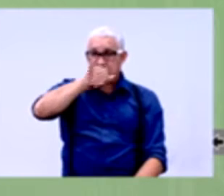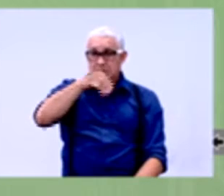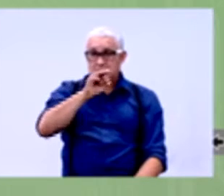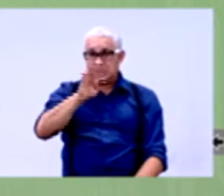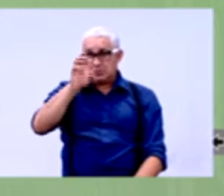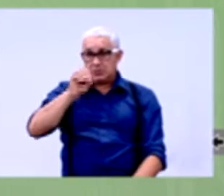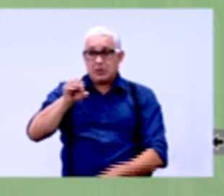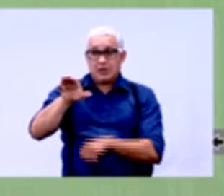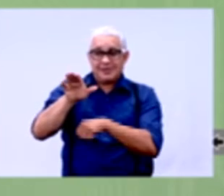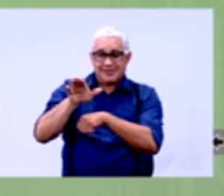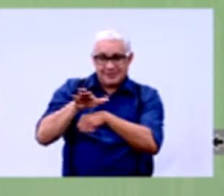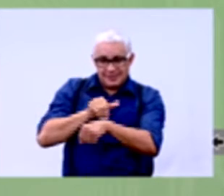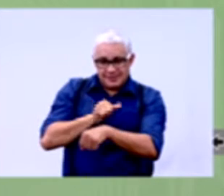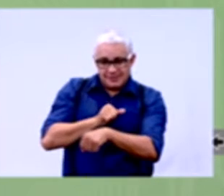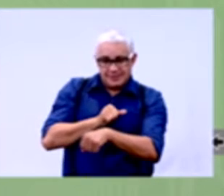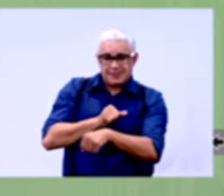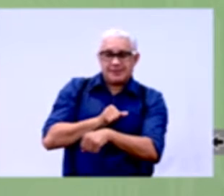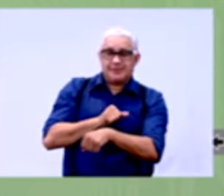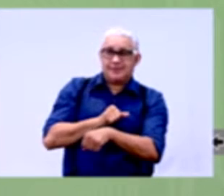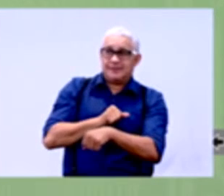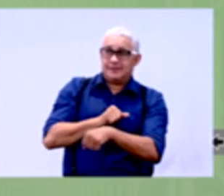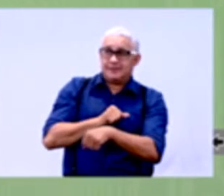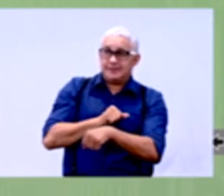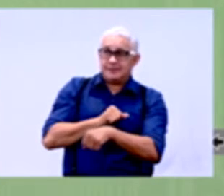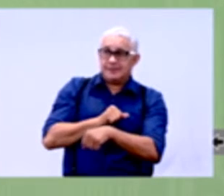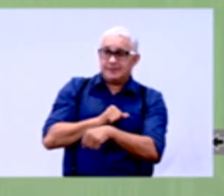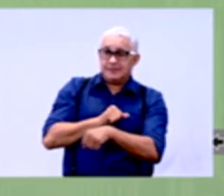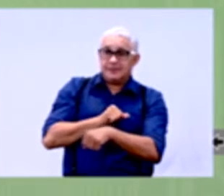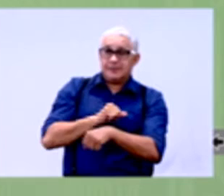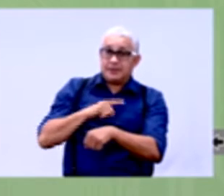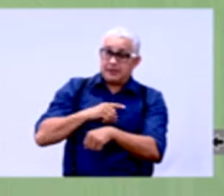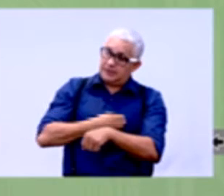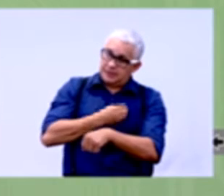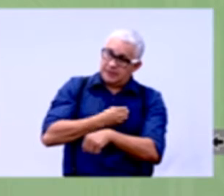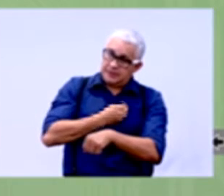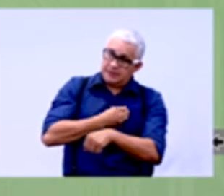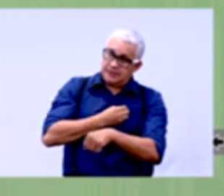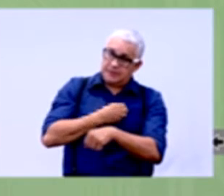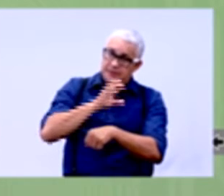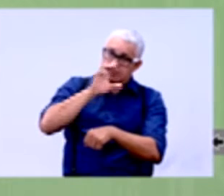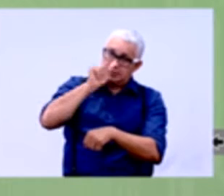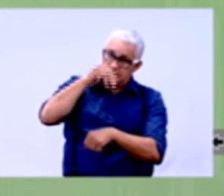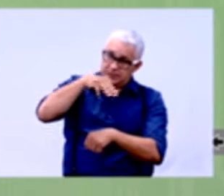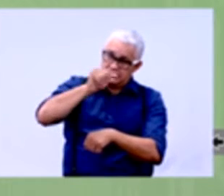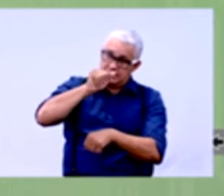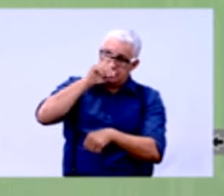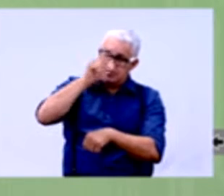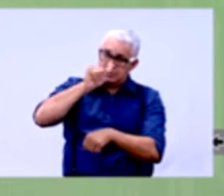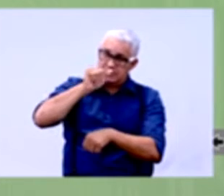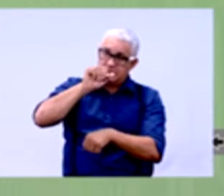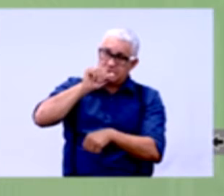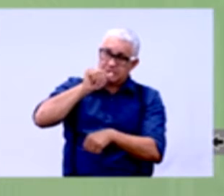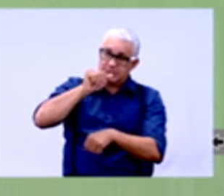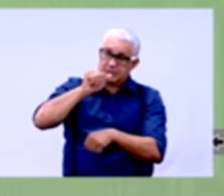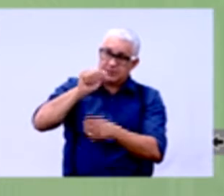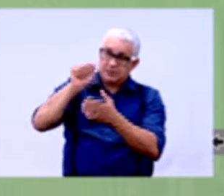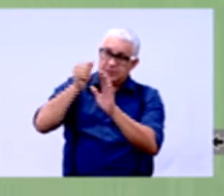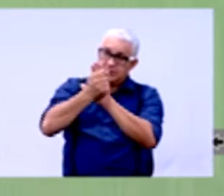esse objeto chamador, ele está aqui na camada de aplicação, mas